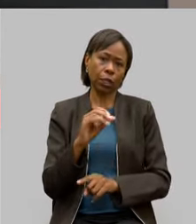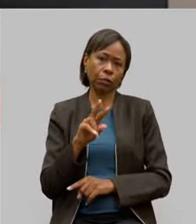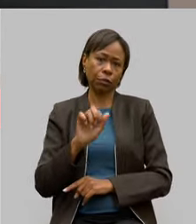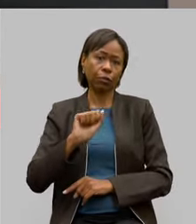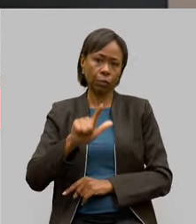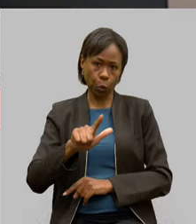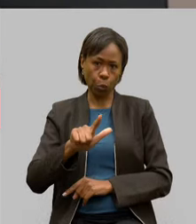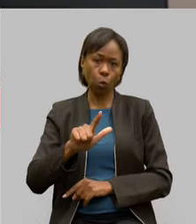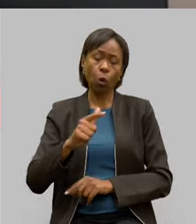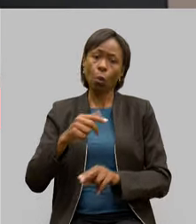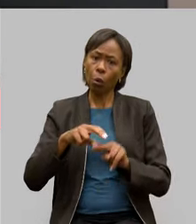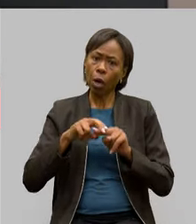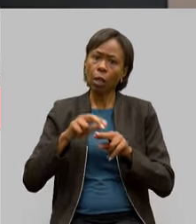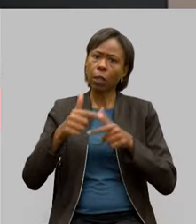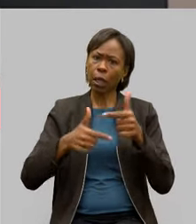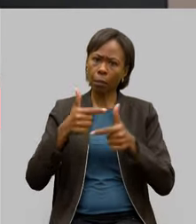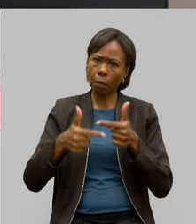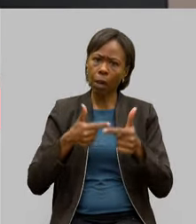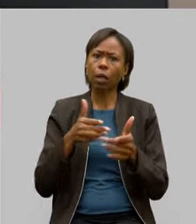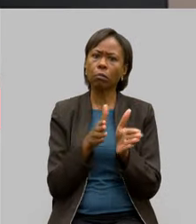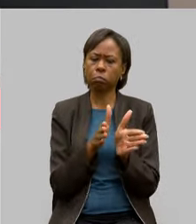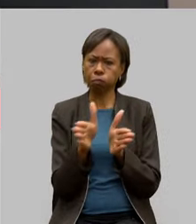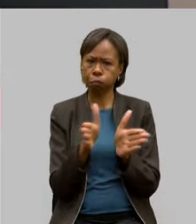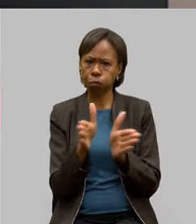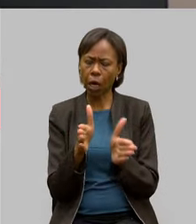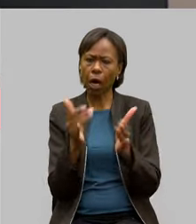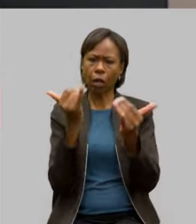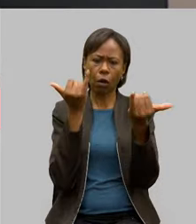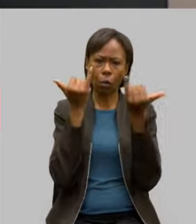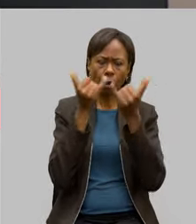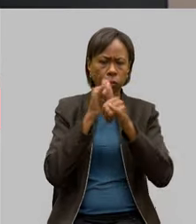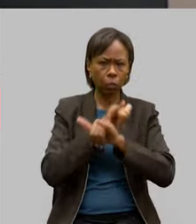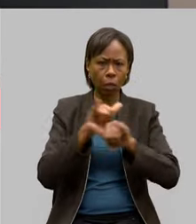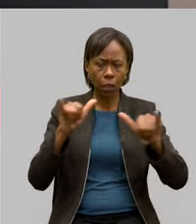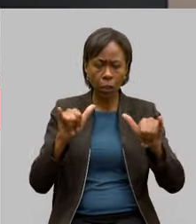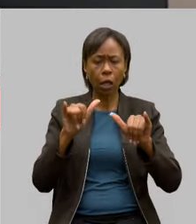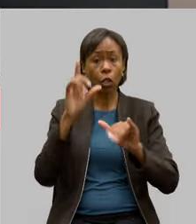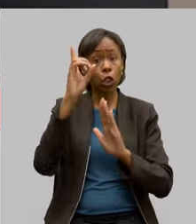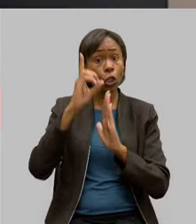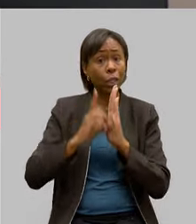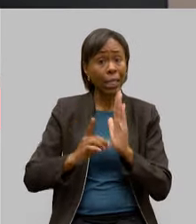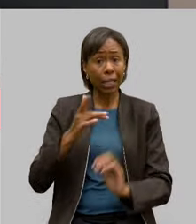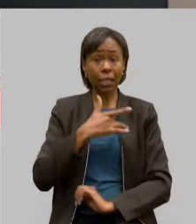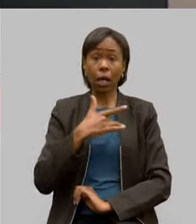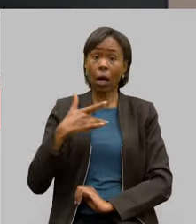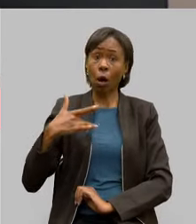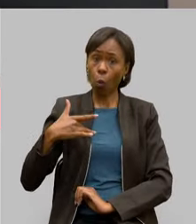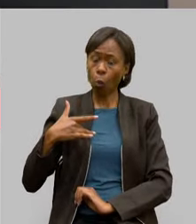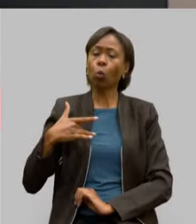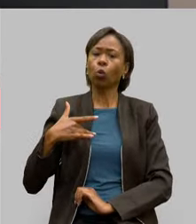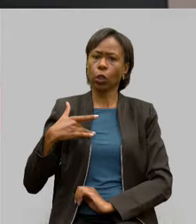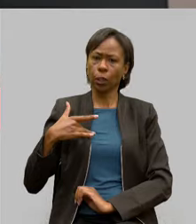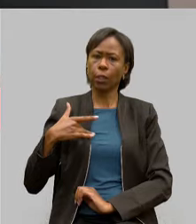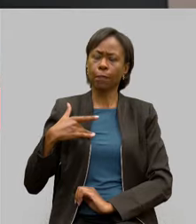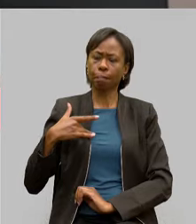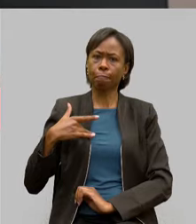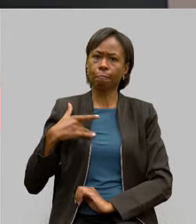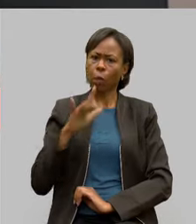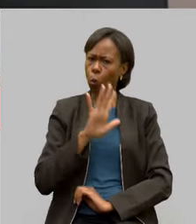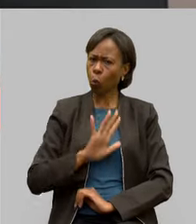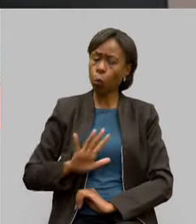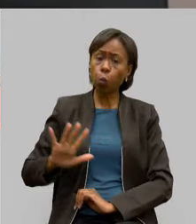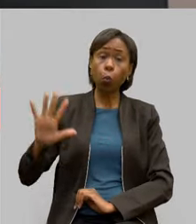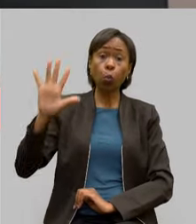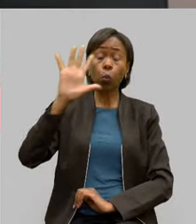faz de acessibilidade de informação pelo direito à saúde integral com Equidade universidade